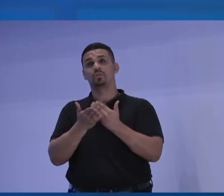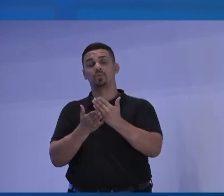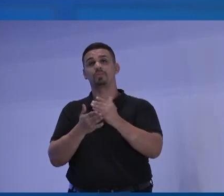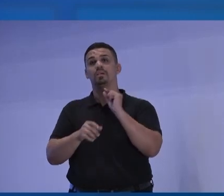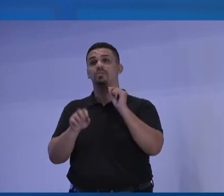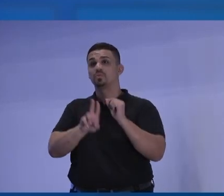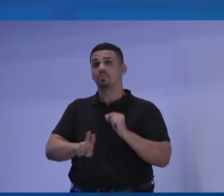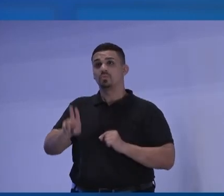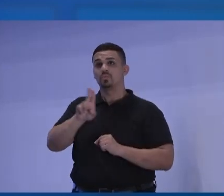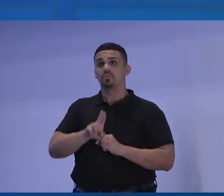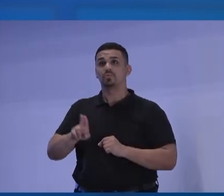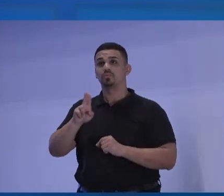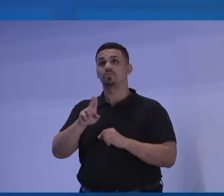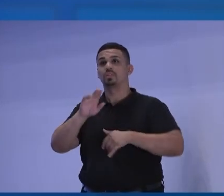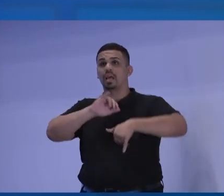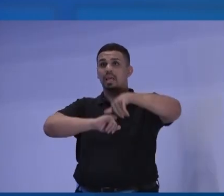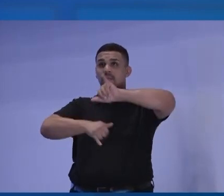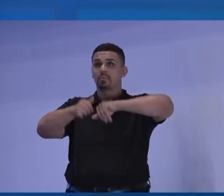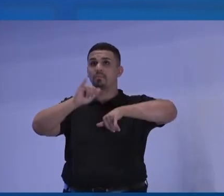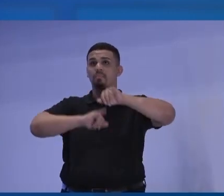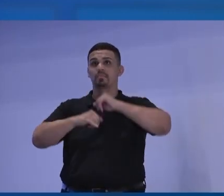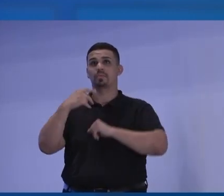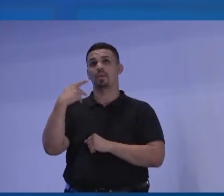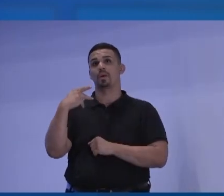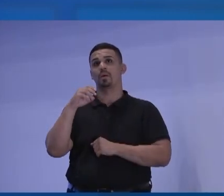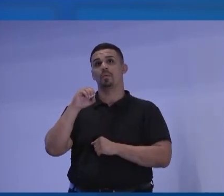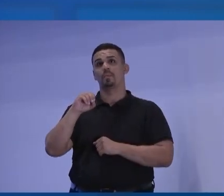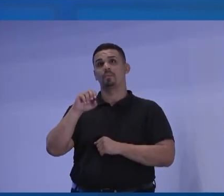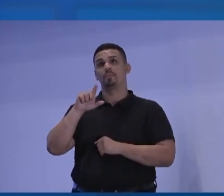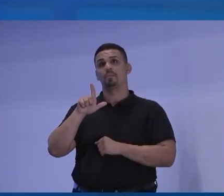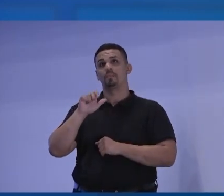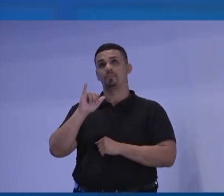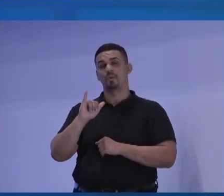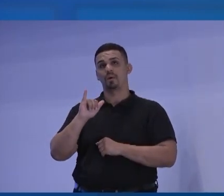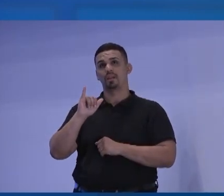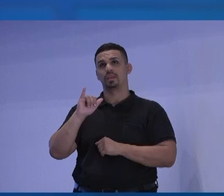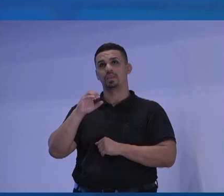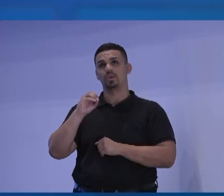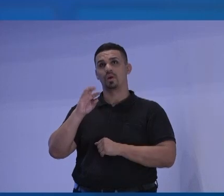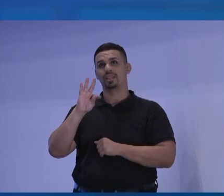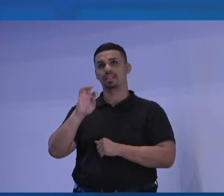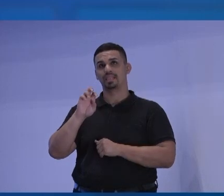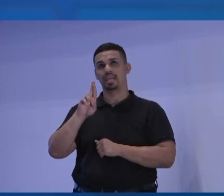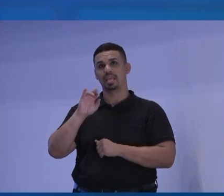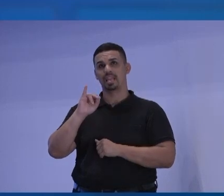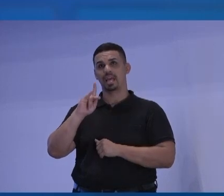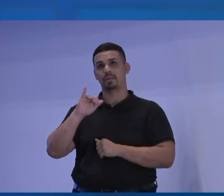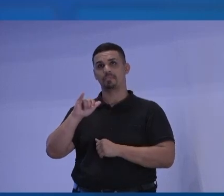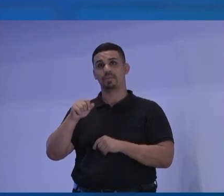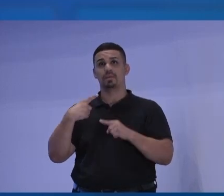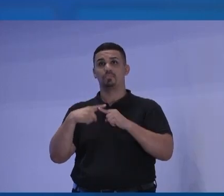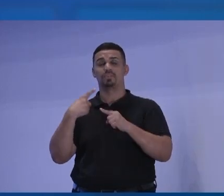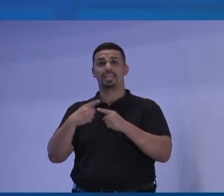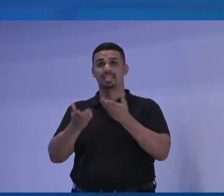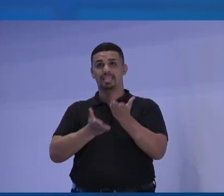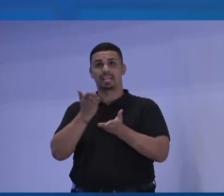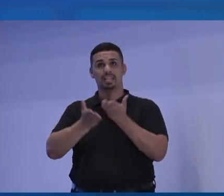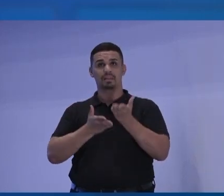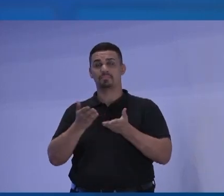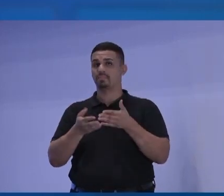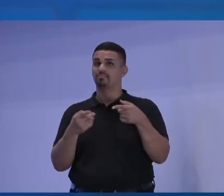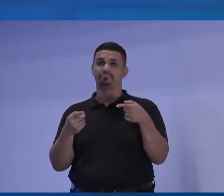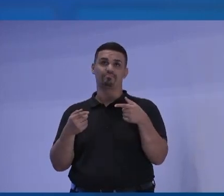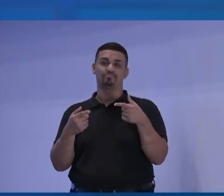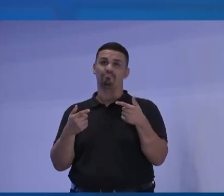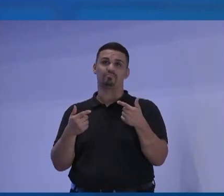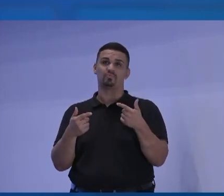uso da poliquimioterapia como tratamento eficaz e curativo da doença, porque até então não havia um tratamento eficaz. A